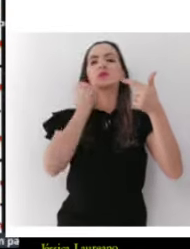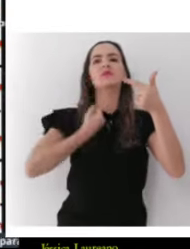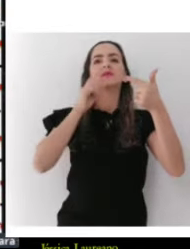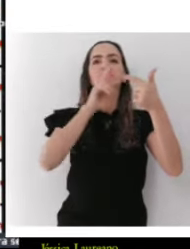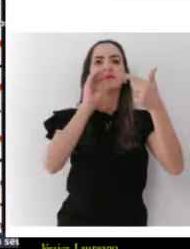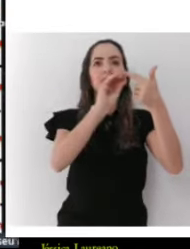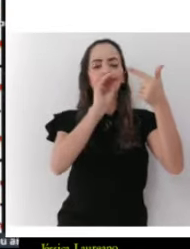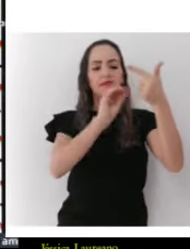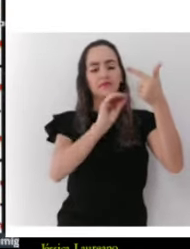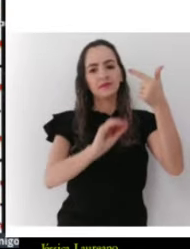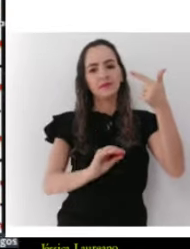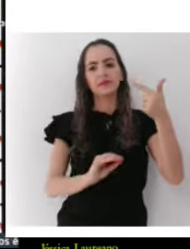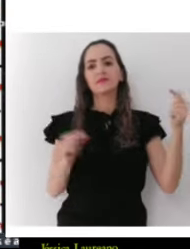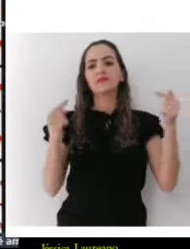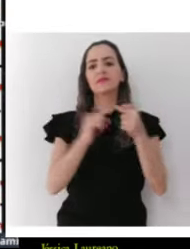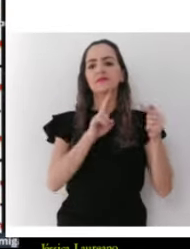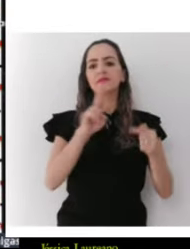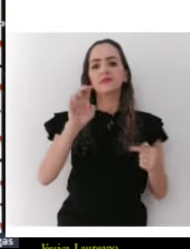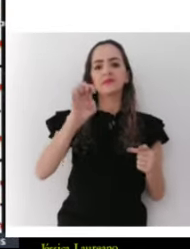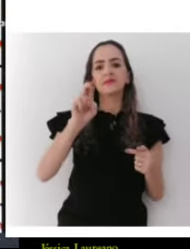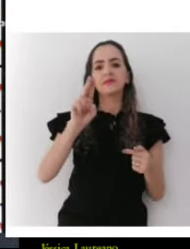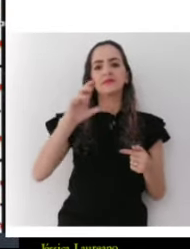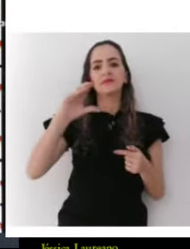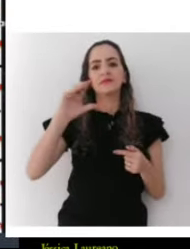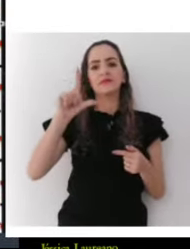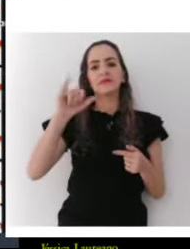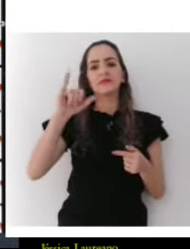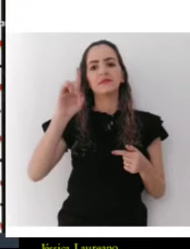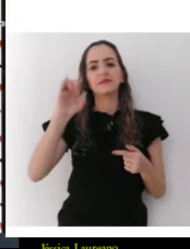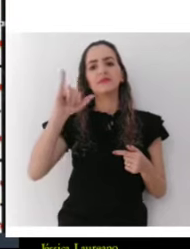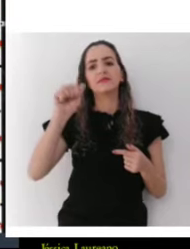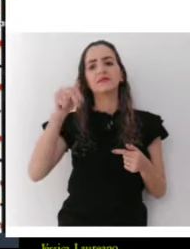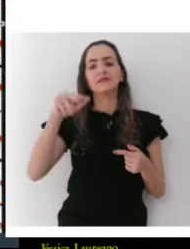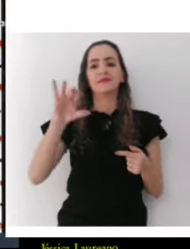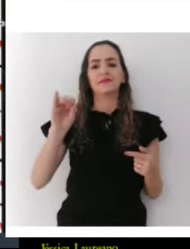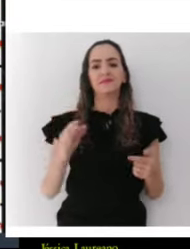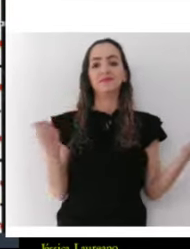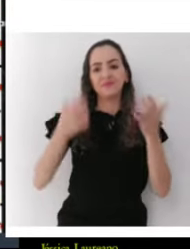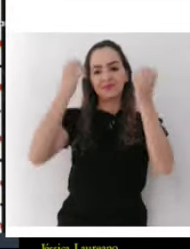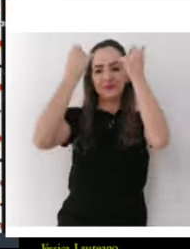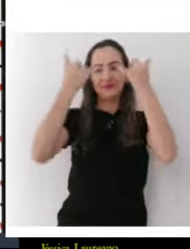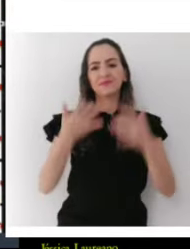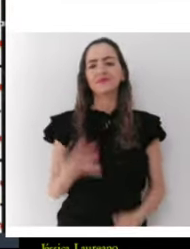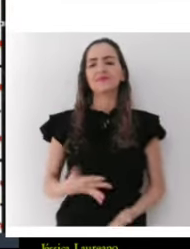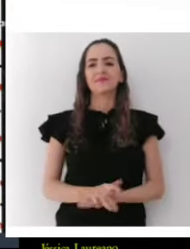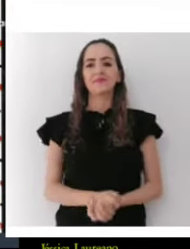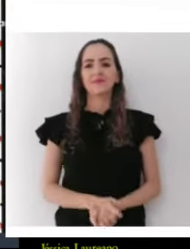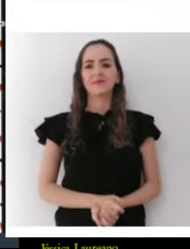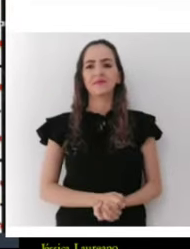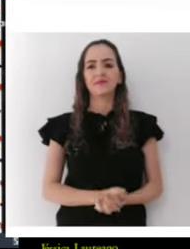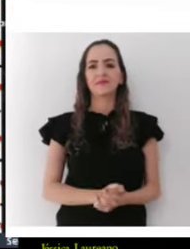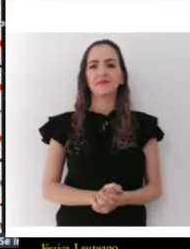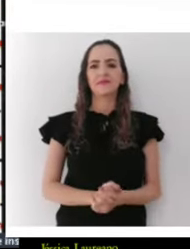aprender essas 4 maneiras. Próximo slide. Quarta maneira é o algoritmo